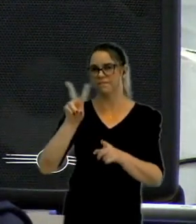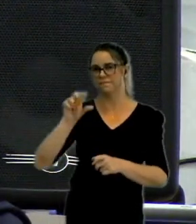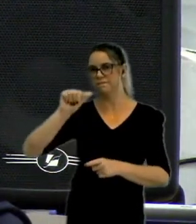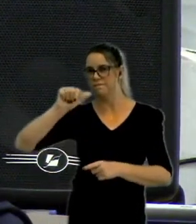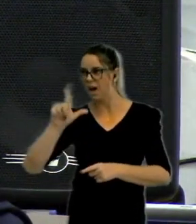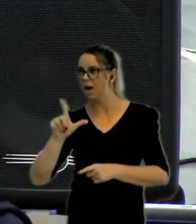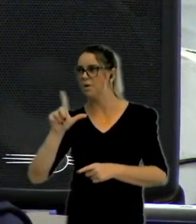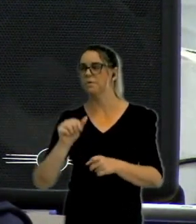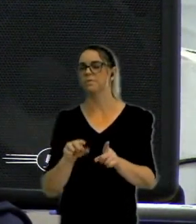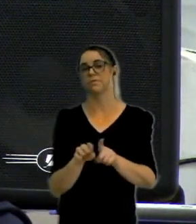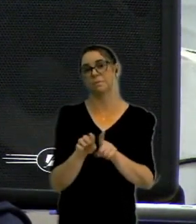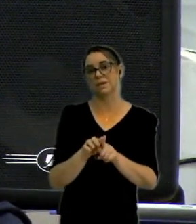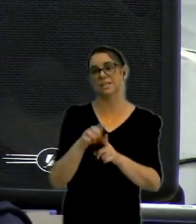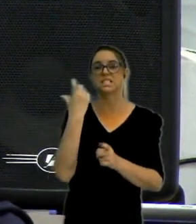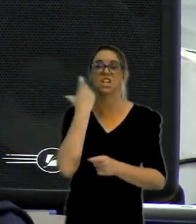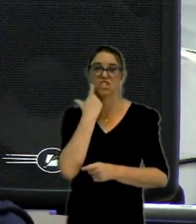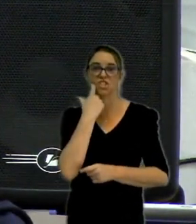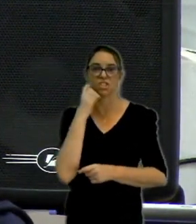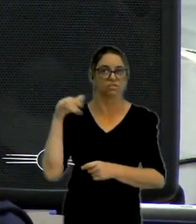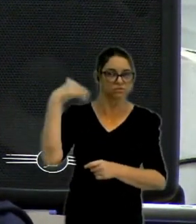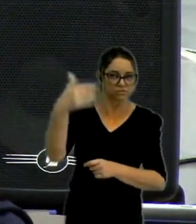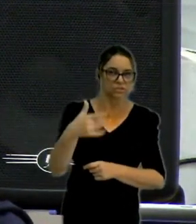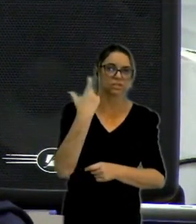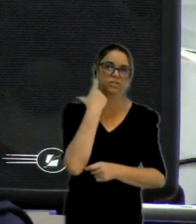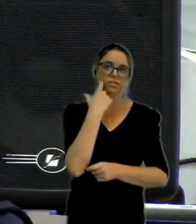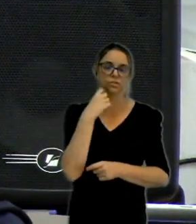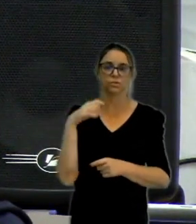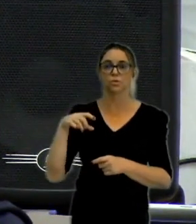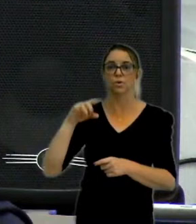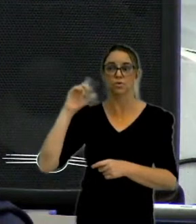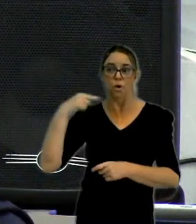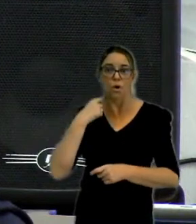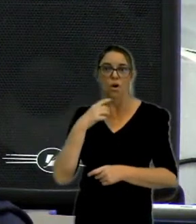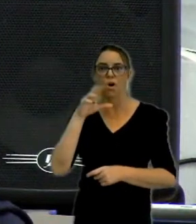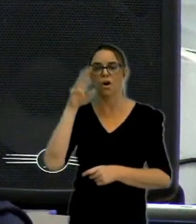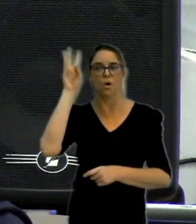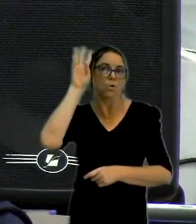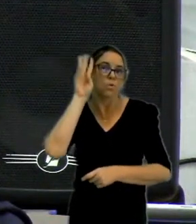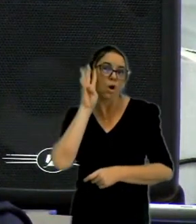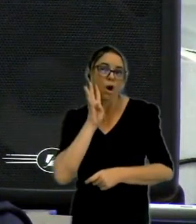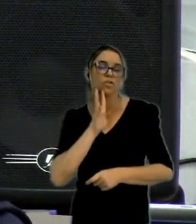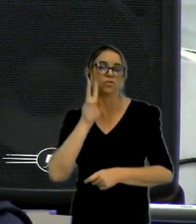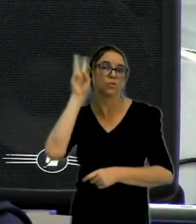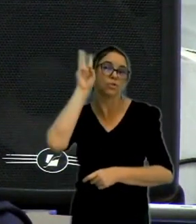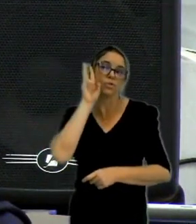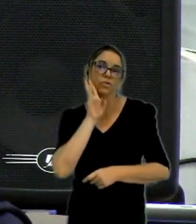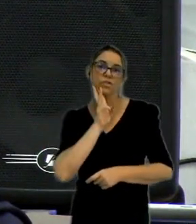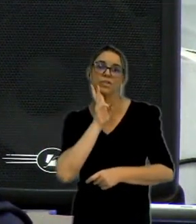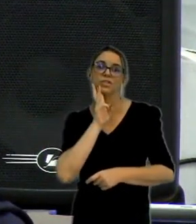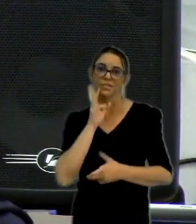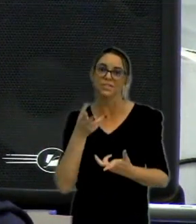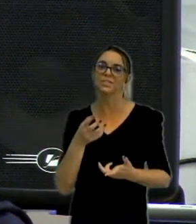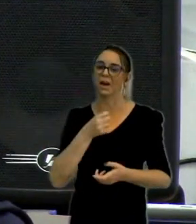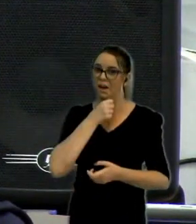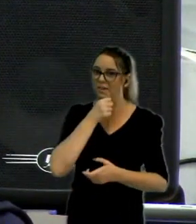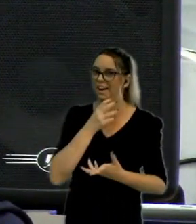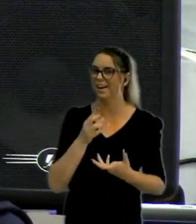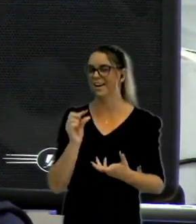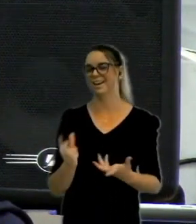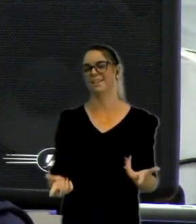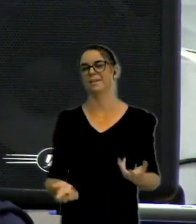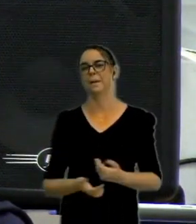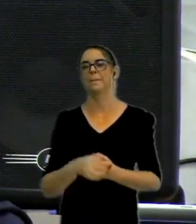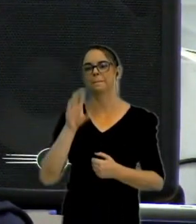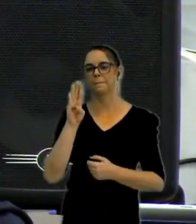na sexta-feira, presidente, a doutor Walsh Cadete, né? Também está ficando mais velho, né, doutor Walsh? A